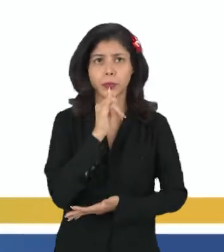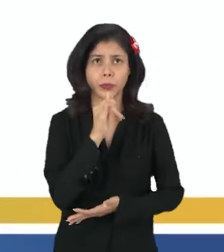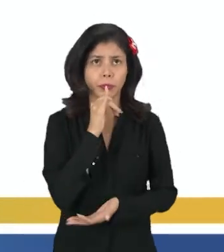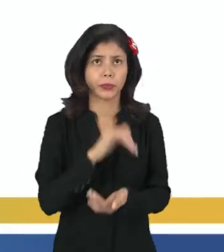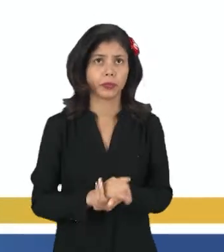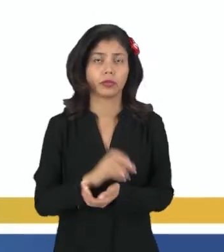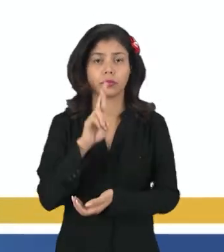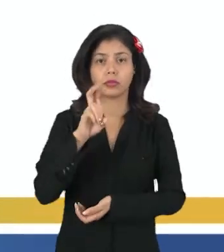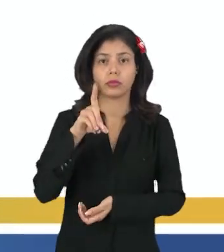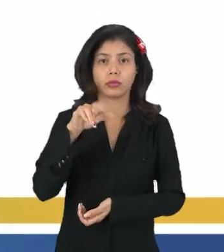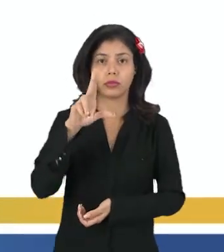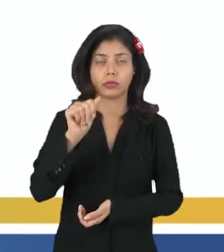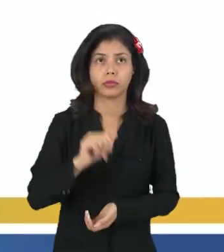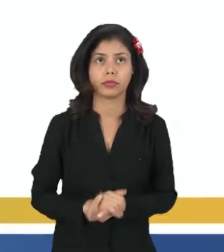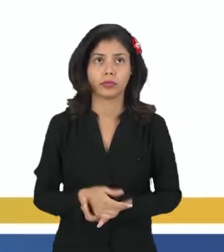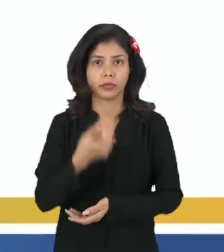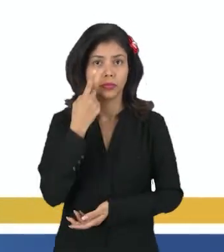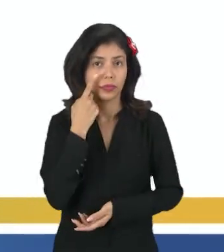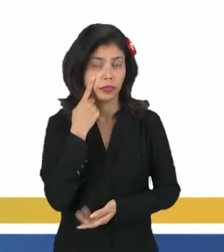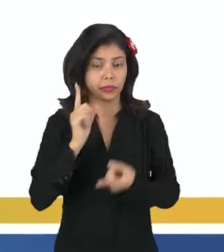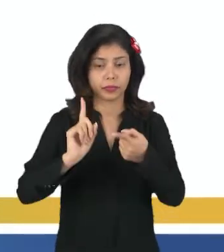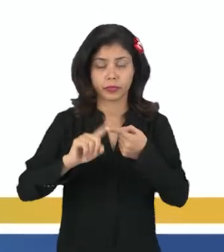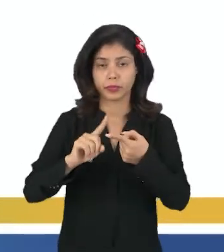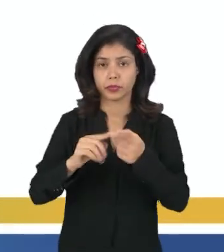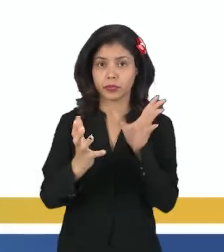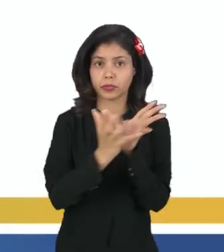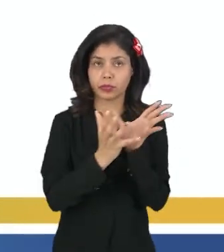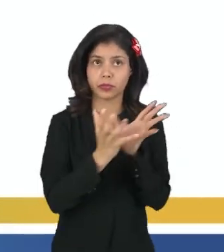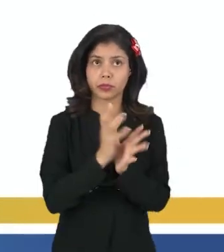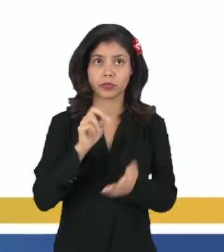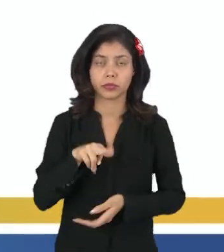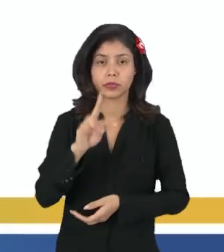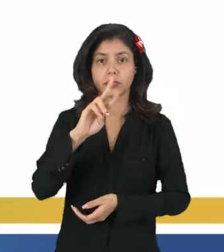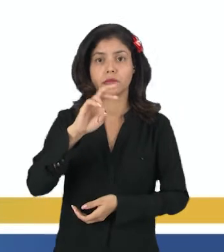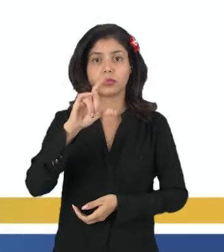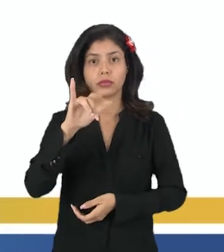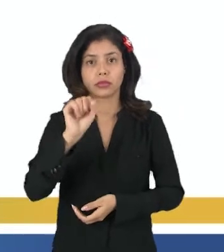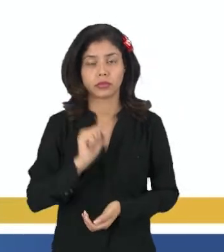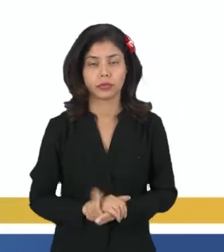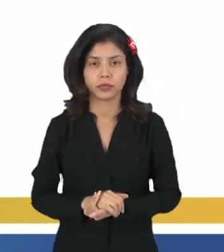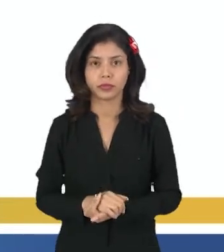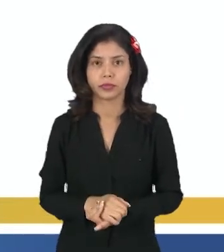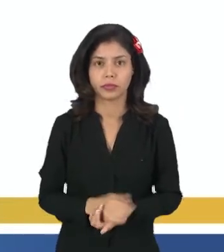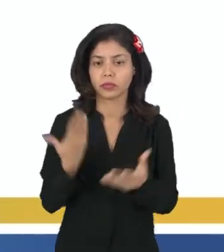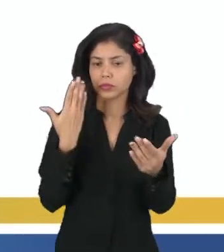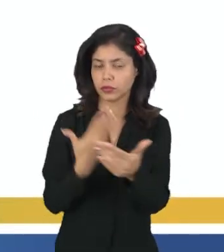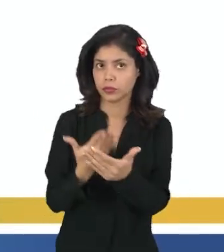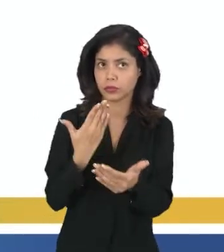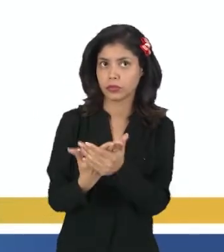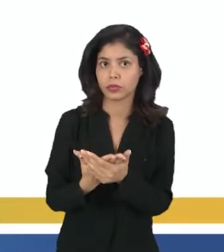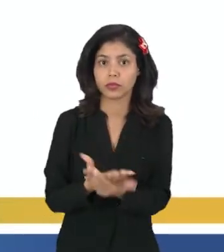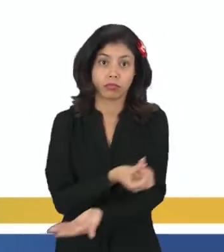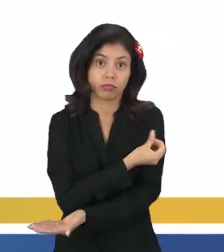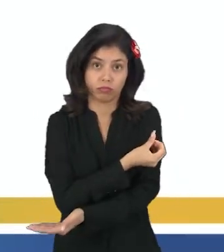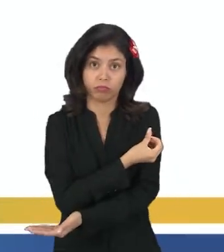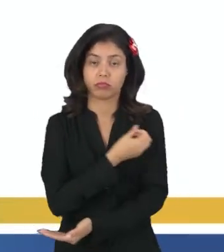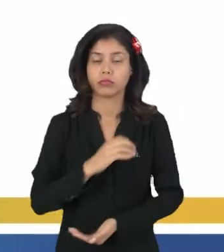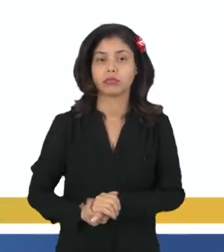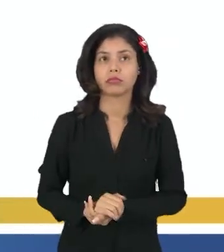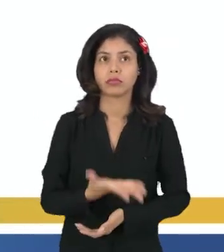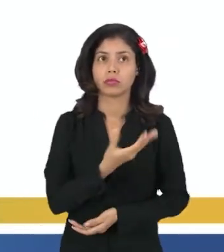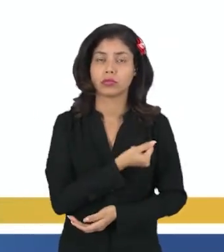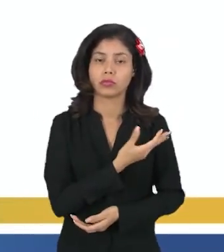exemplos dos Racionais Então vamos ver que o primeiro que é o conjunto dos números naturais né estudado lá no sexto ano né